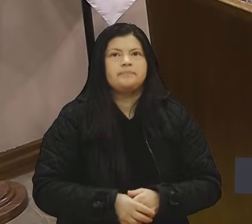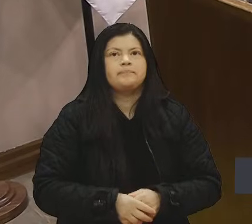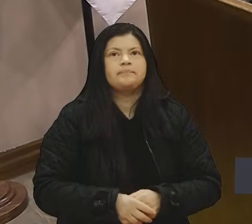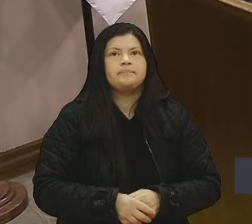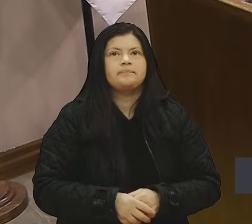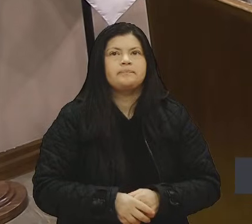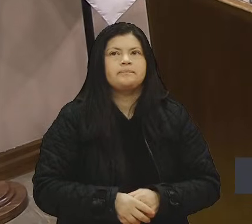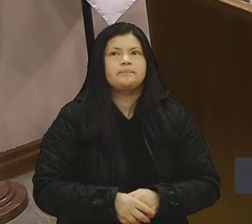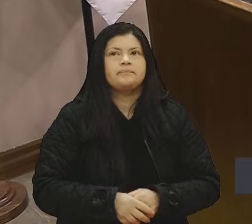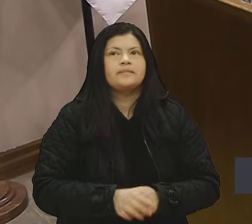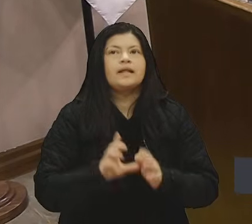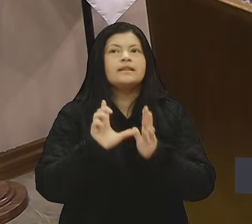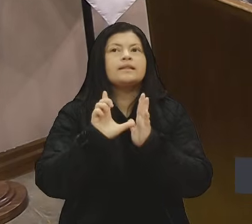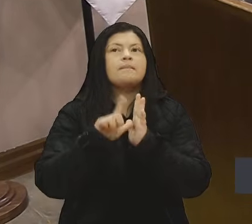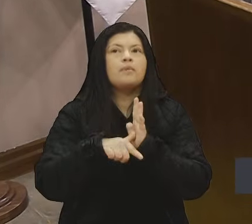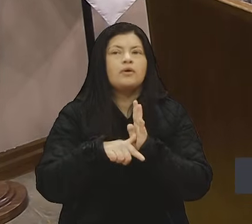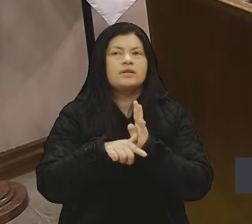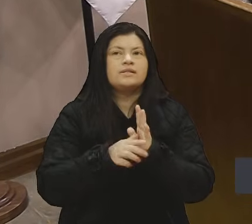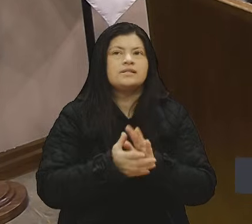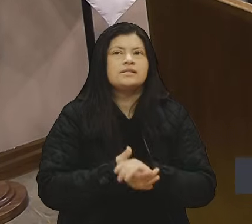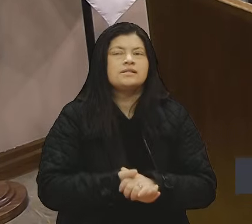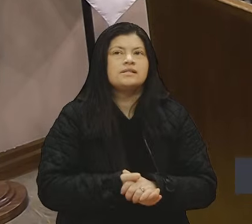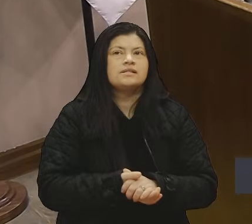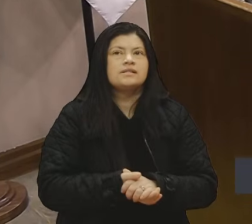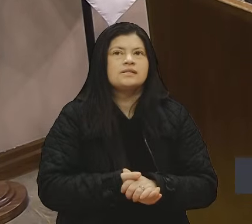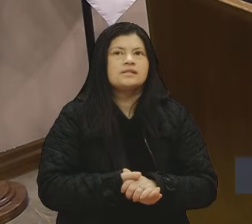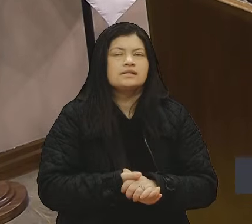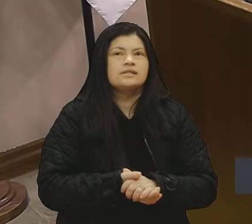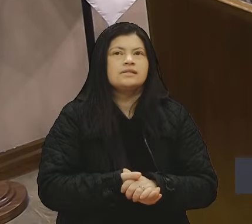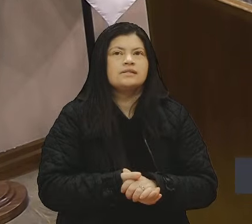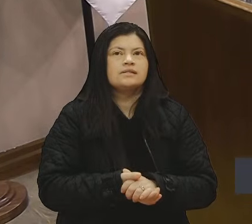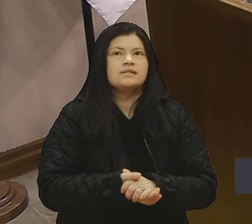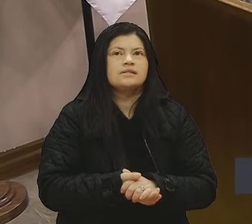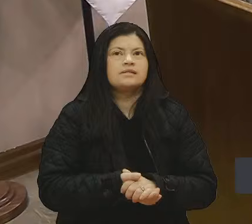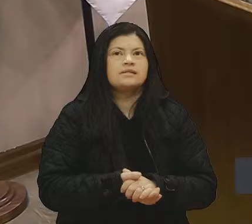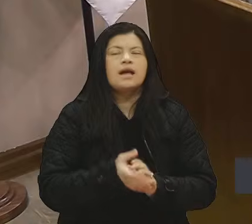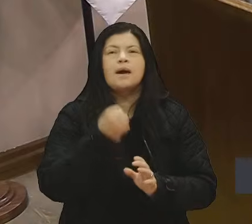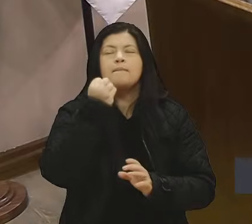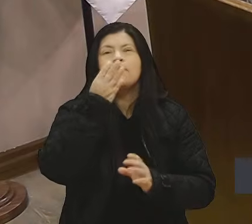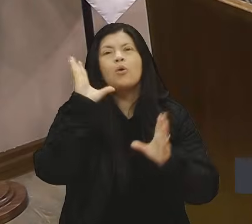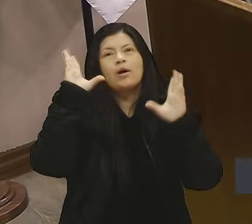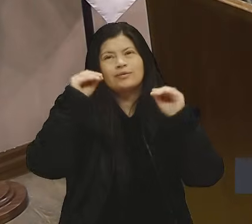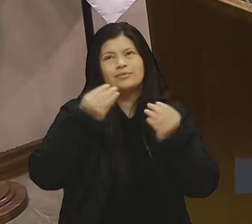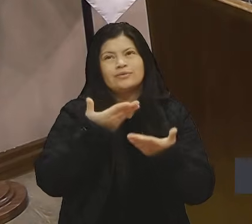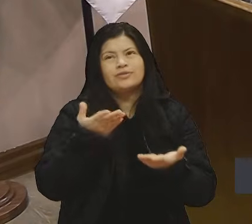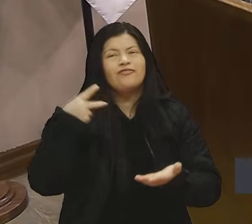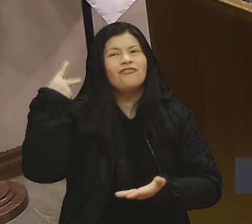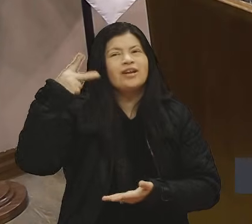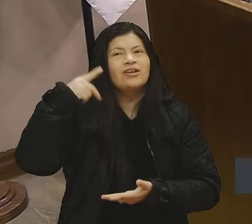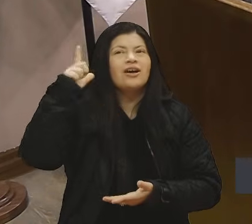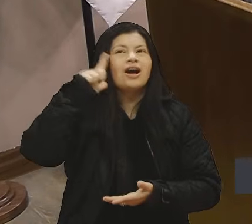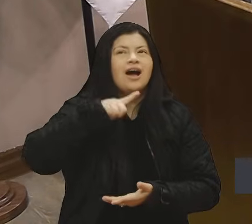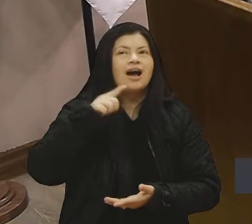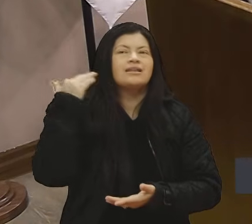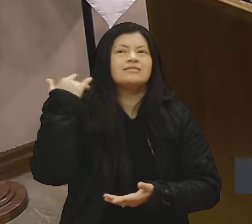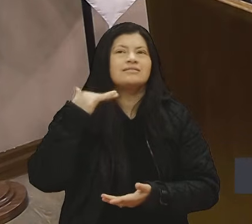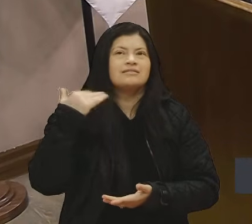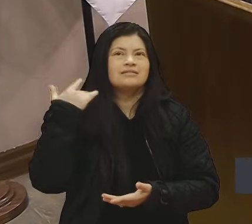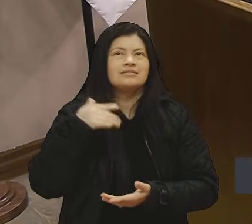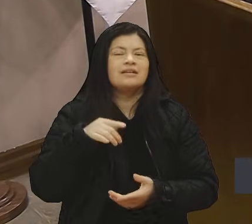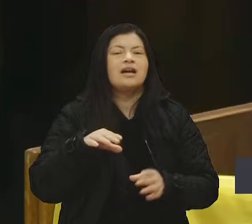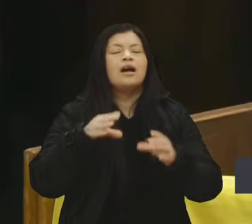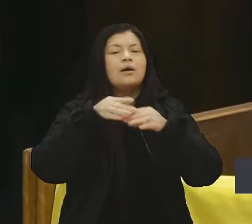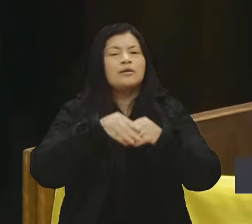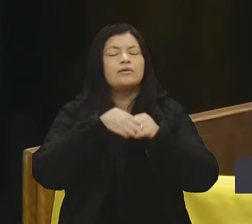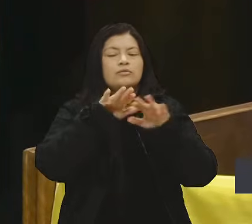Em seguida, Raimundo Bertolezzi. Boa noite, vereador Lucas, vereadora Andressa. Em nome de vocês, cumprimento